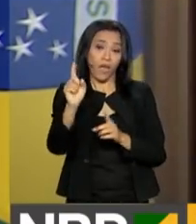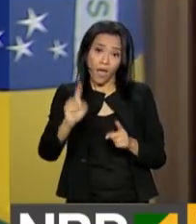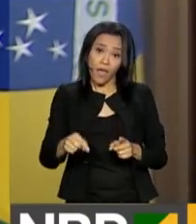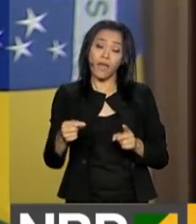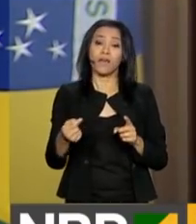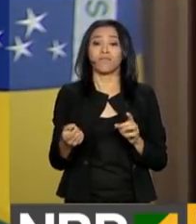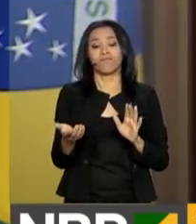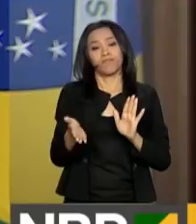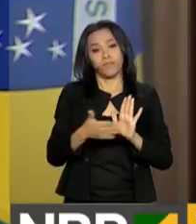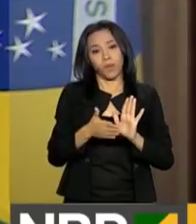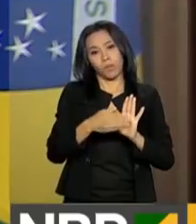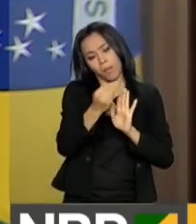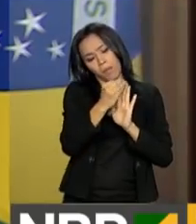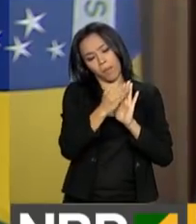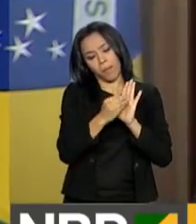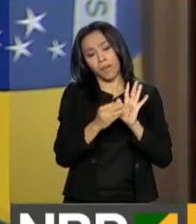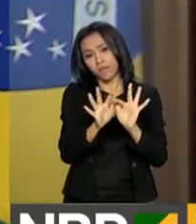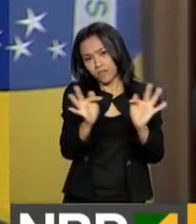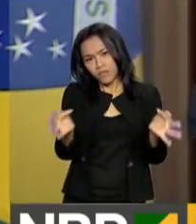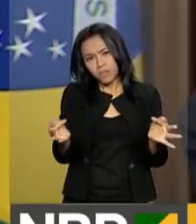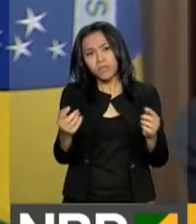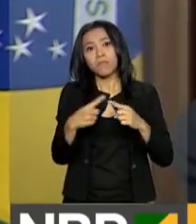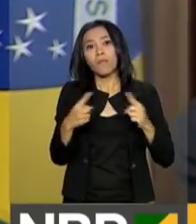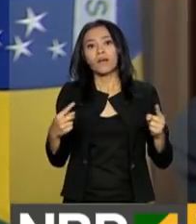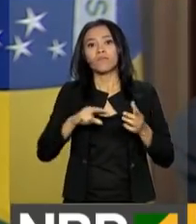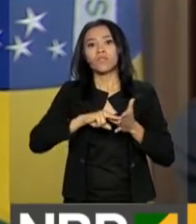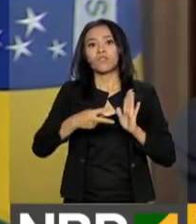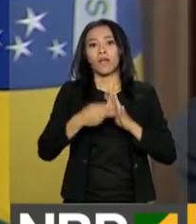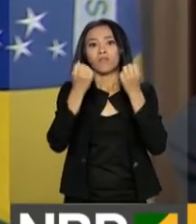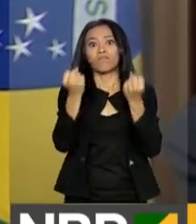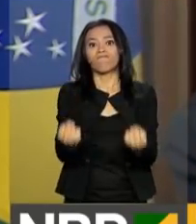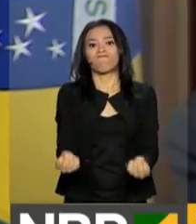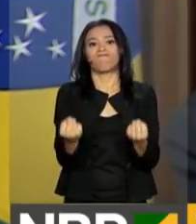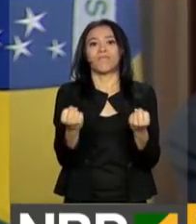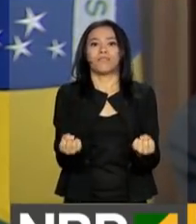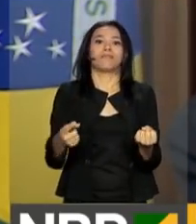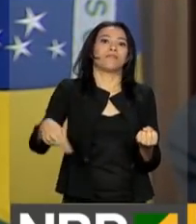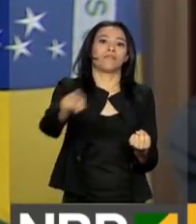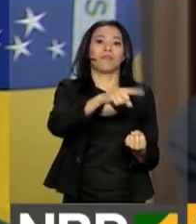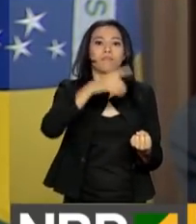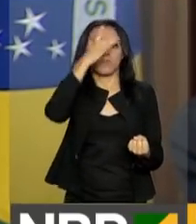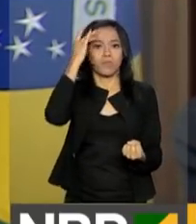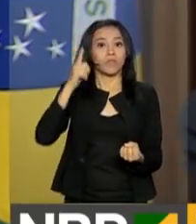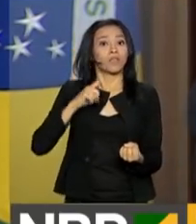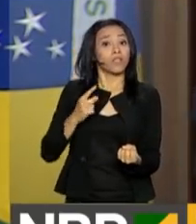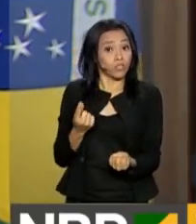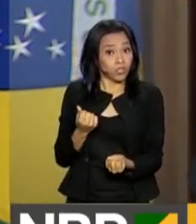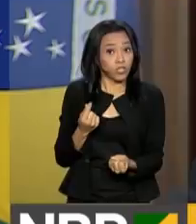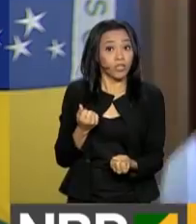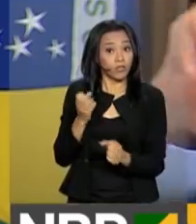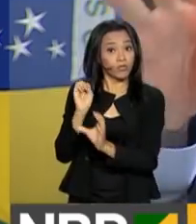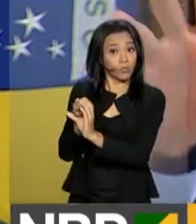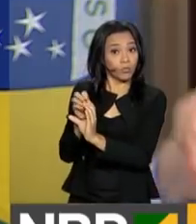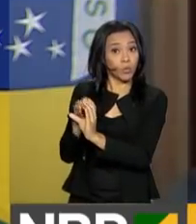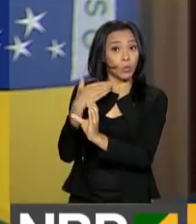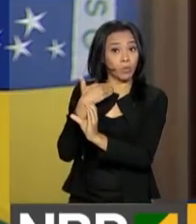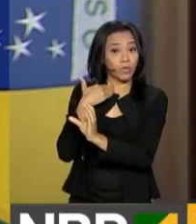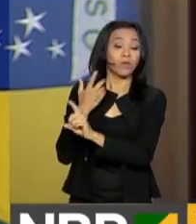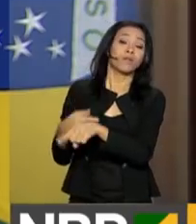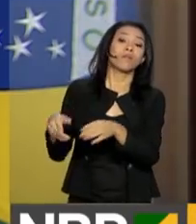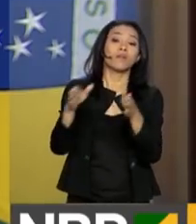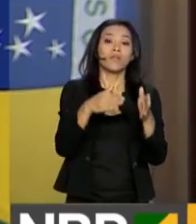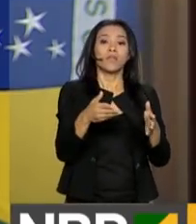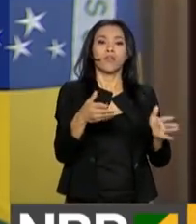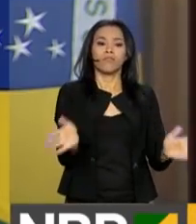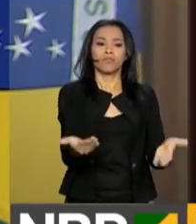aparentemente singelas a significação para as pessoas que têm ao seu dinheiro e e para a